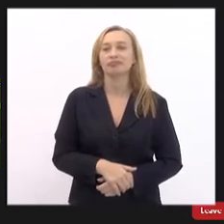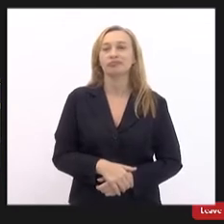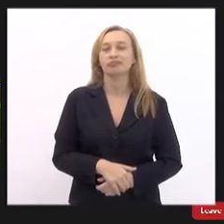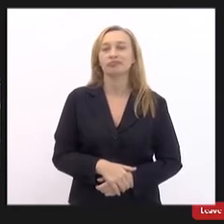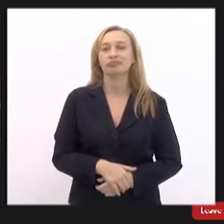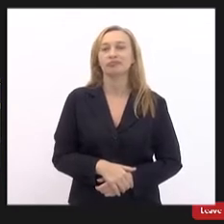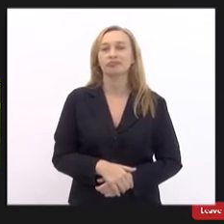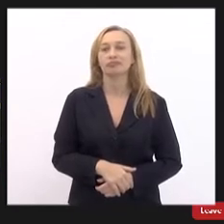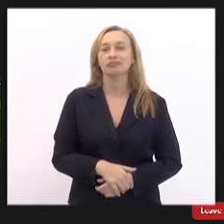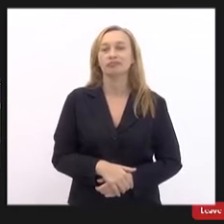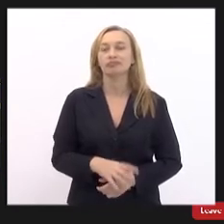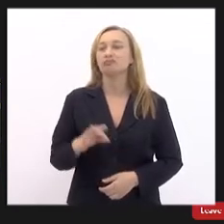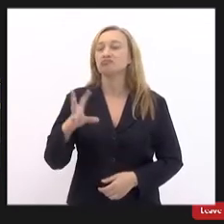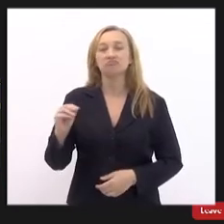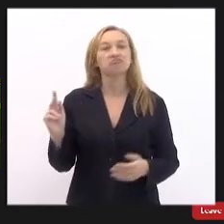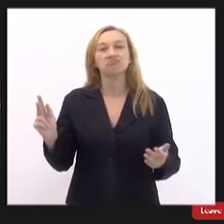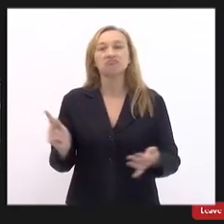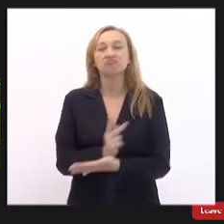do que está acontecendo,